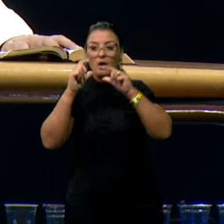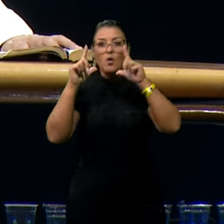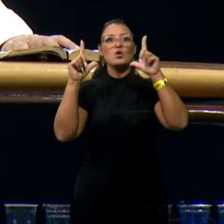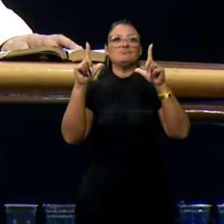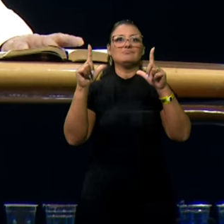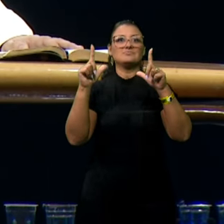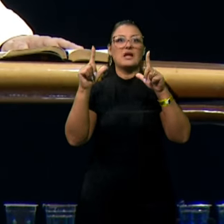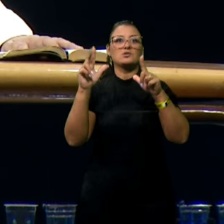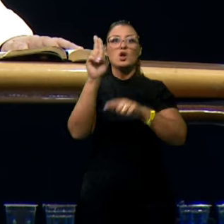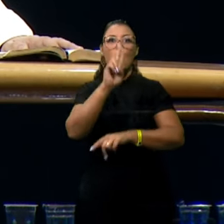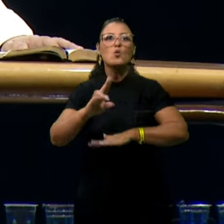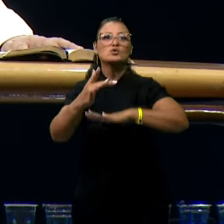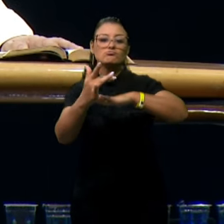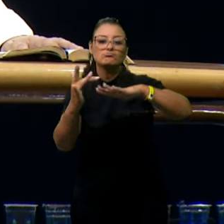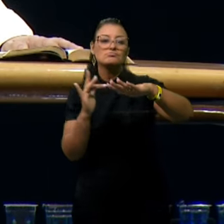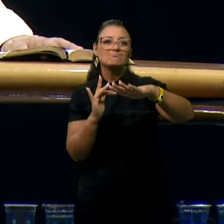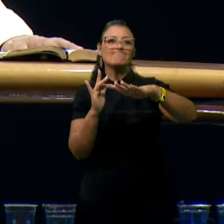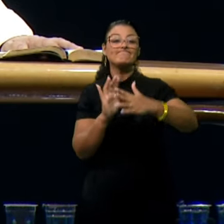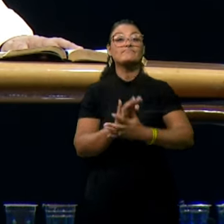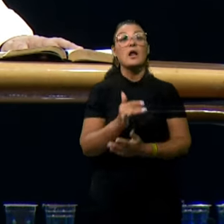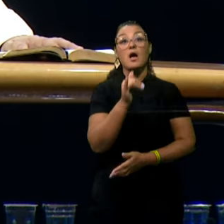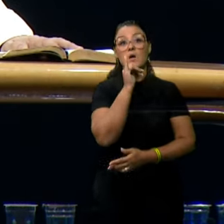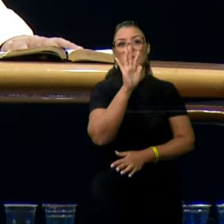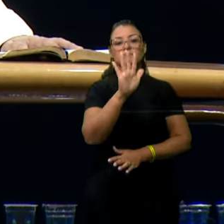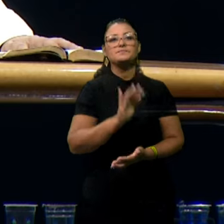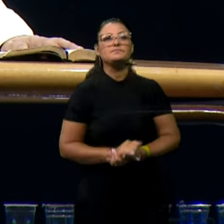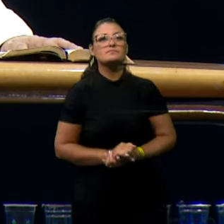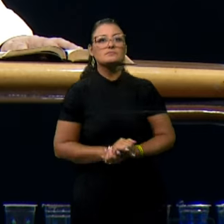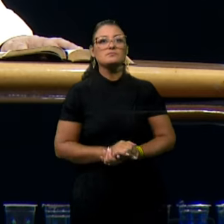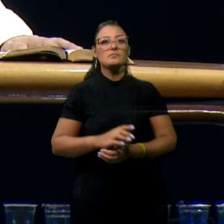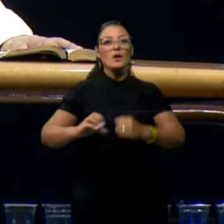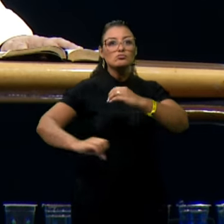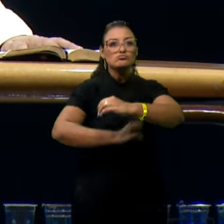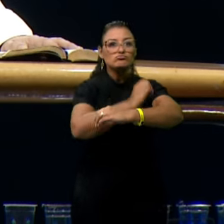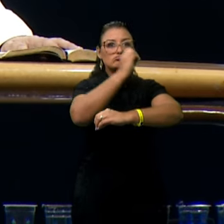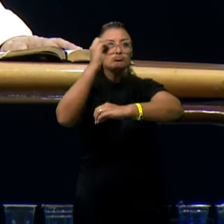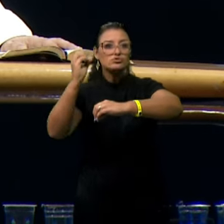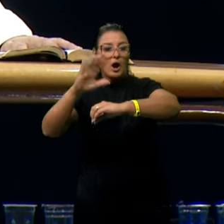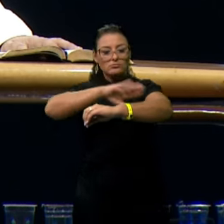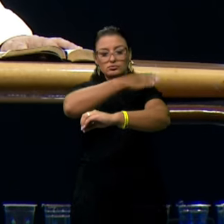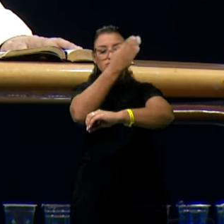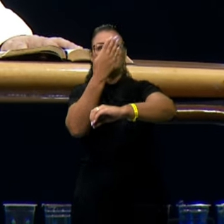o dia tem sinto 44 minutos